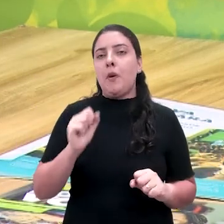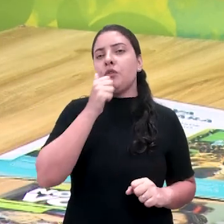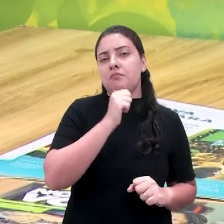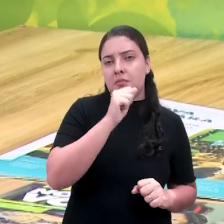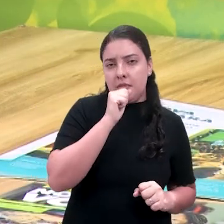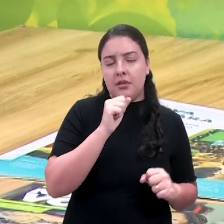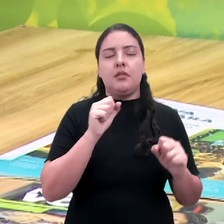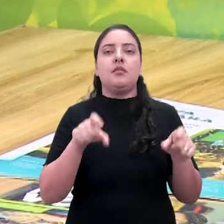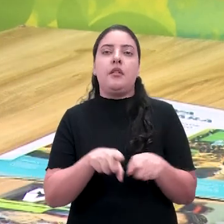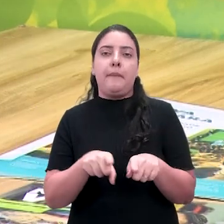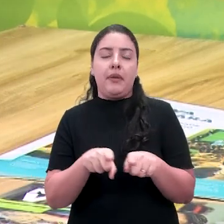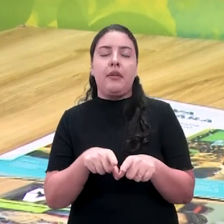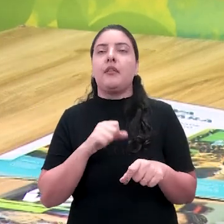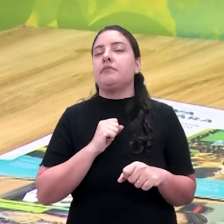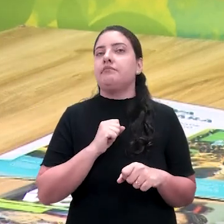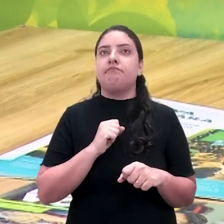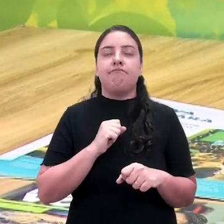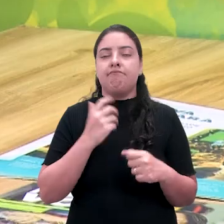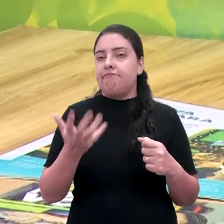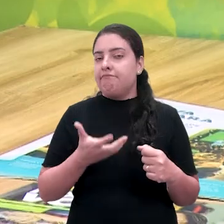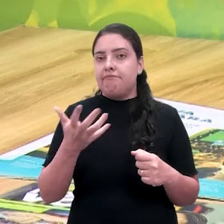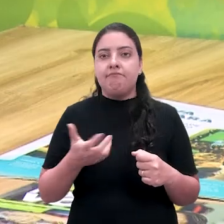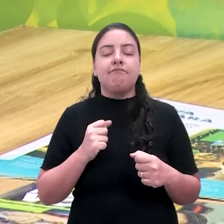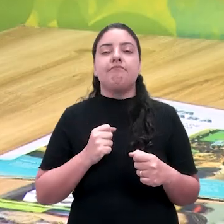mãe, seja como...